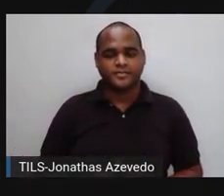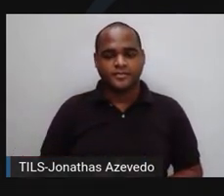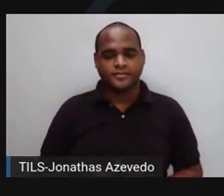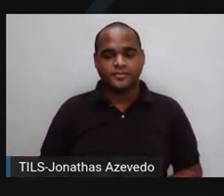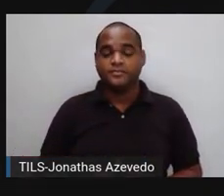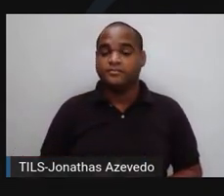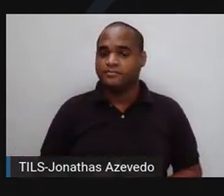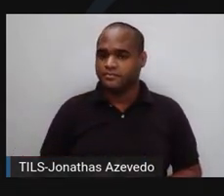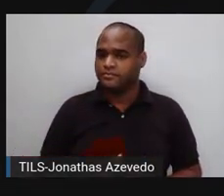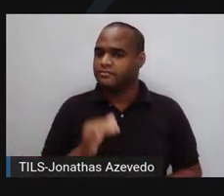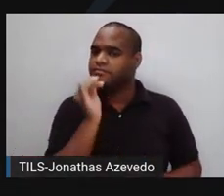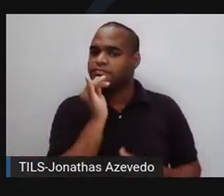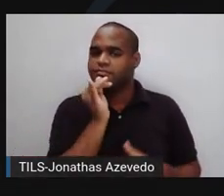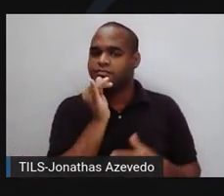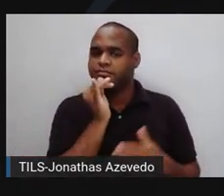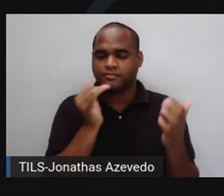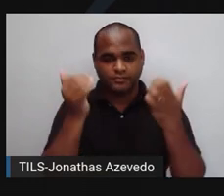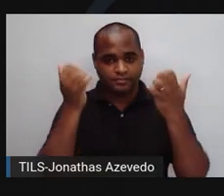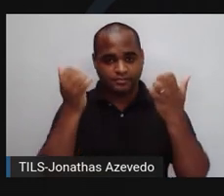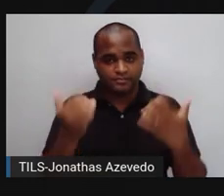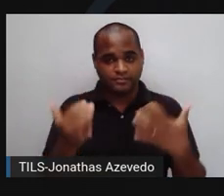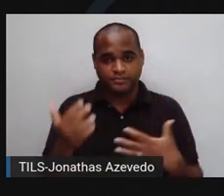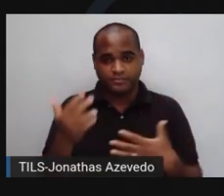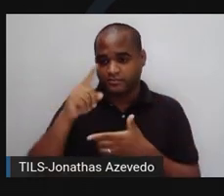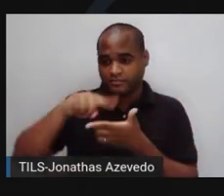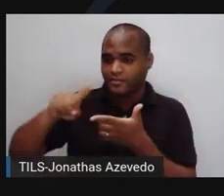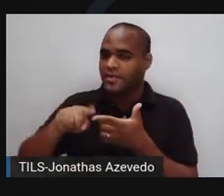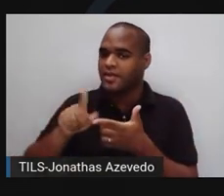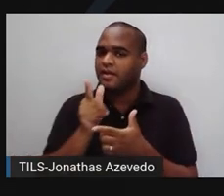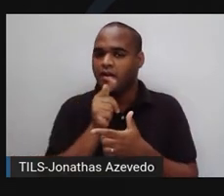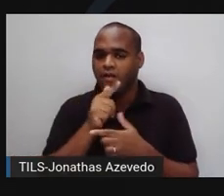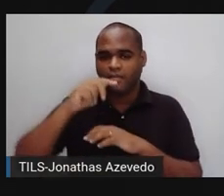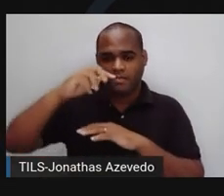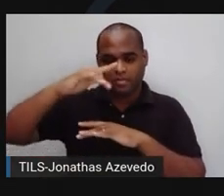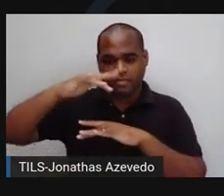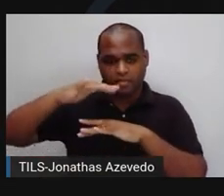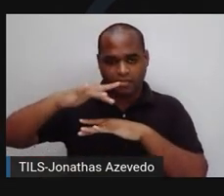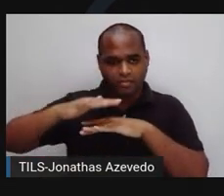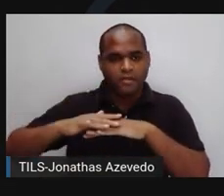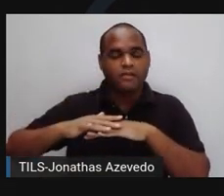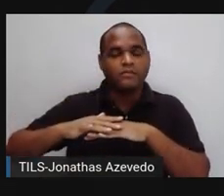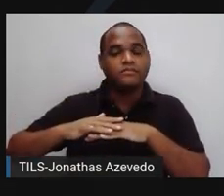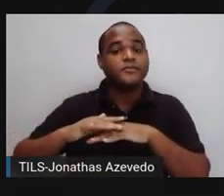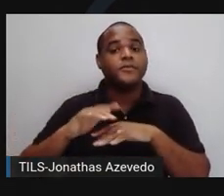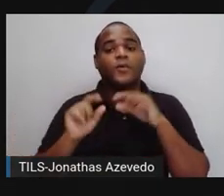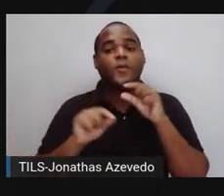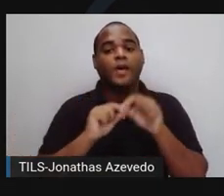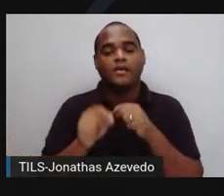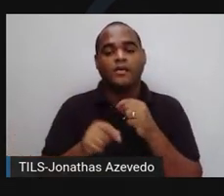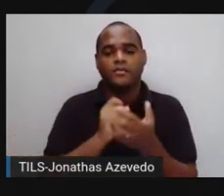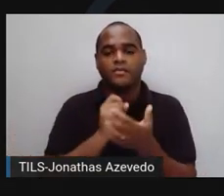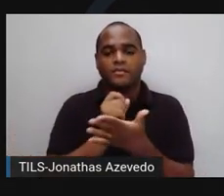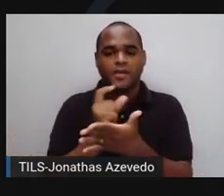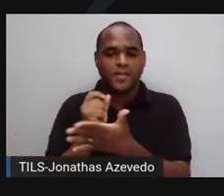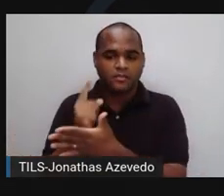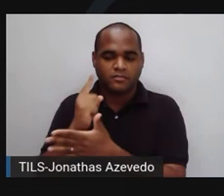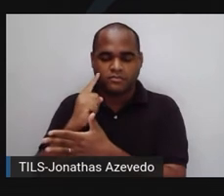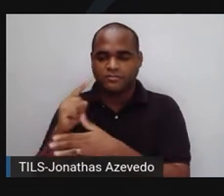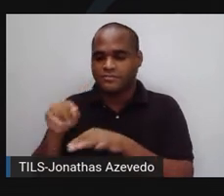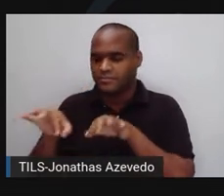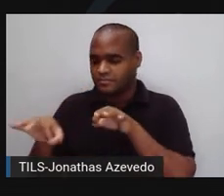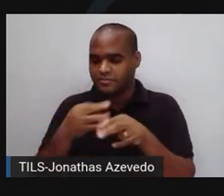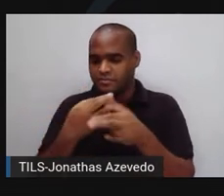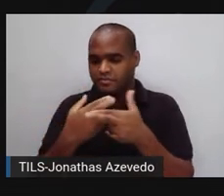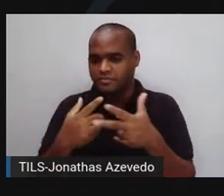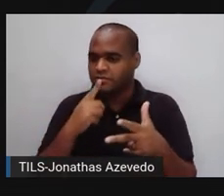por exemplo se o problema é falta d'água O que é mais vantajoso contratar projetos de engenharia para